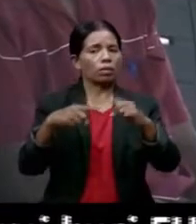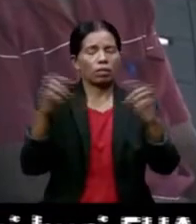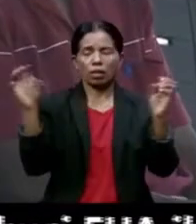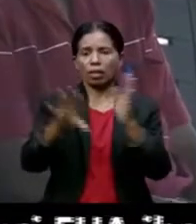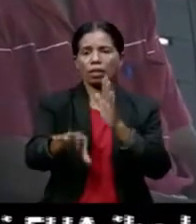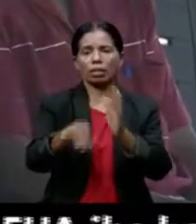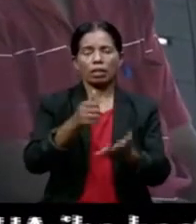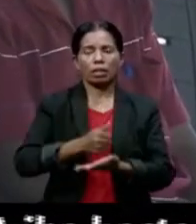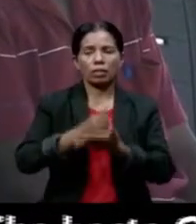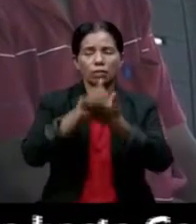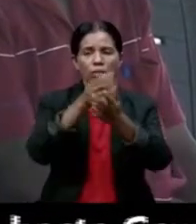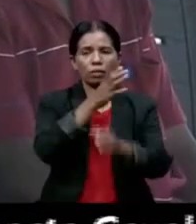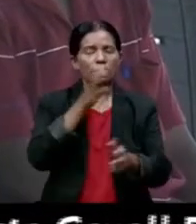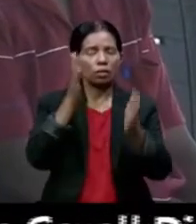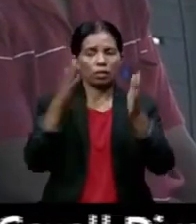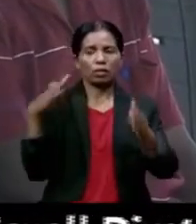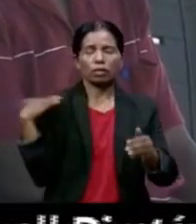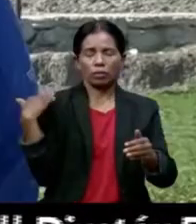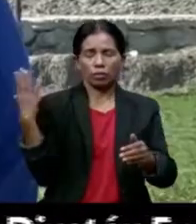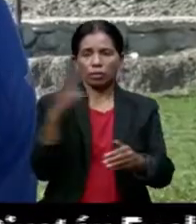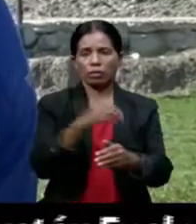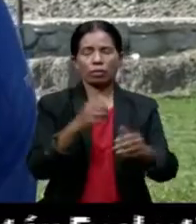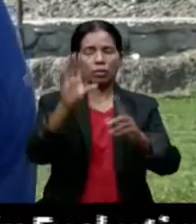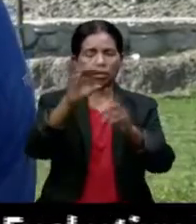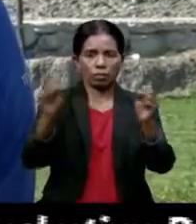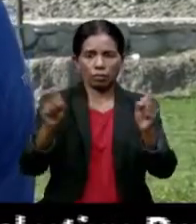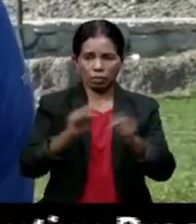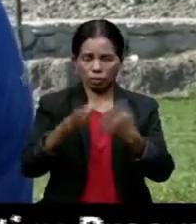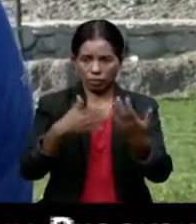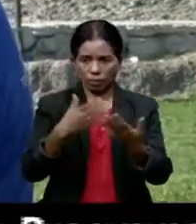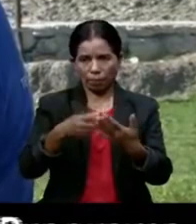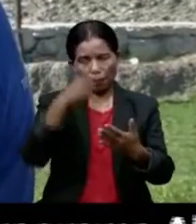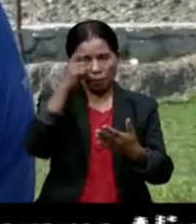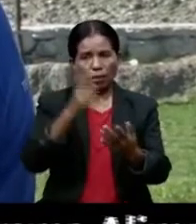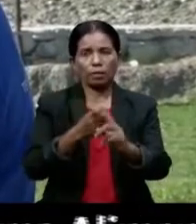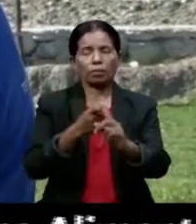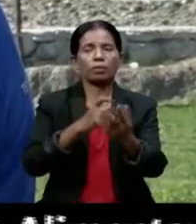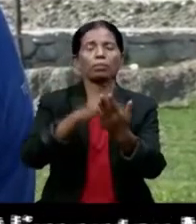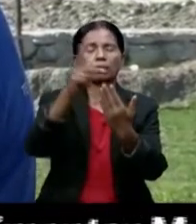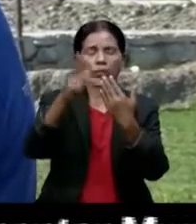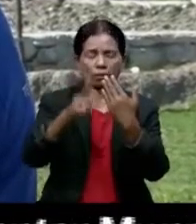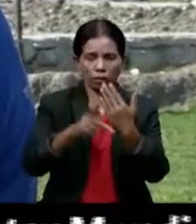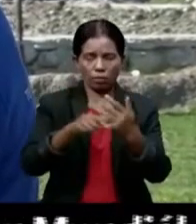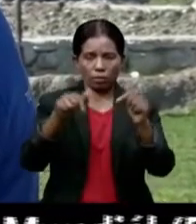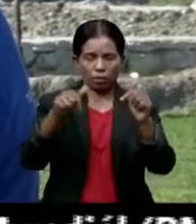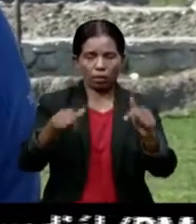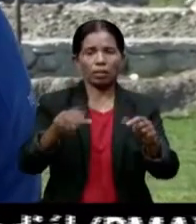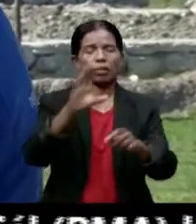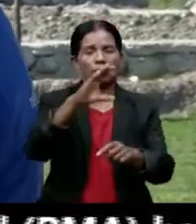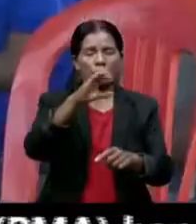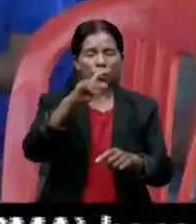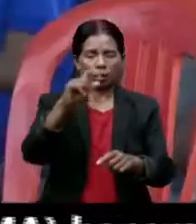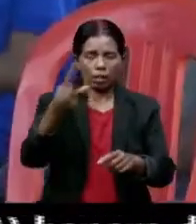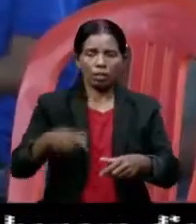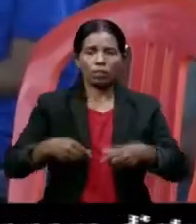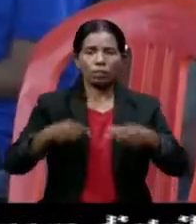apoia husi agricultor, zoven no autoridade local sira. Tambane li husi programa piloto de maplot, se Cecilia se fu apoio